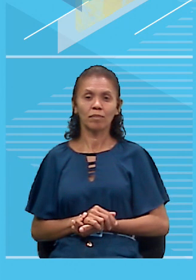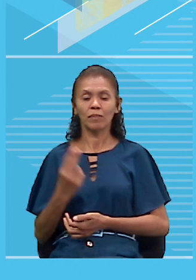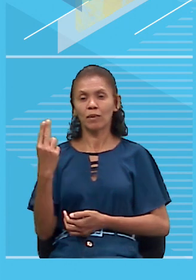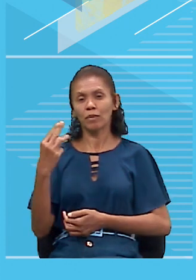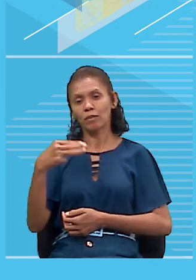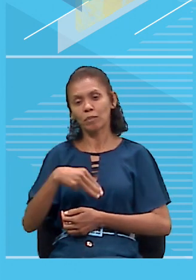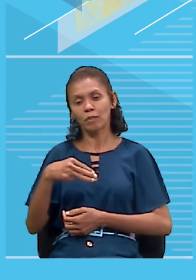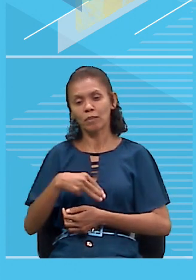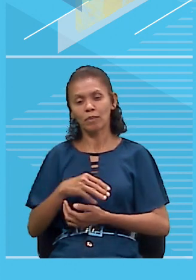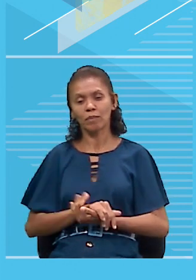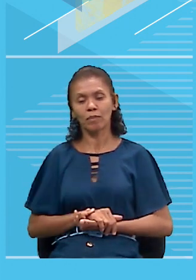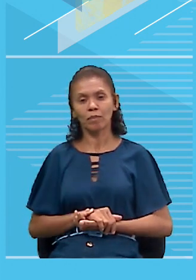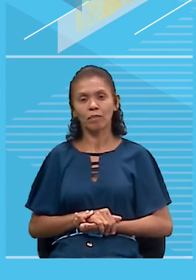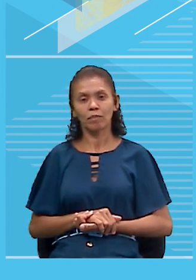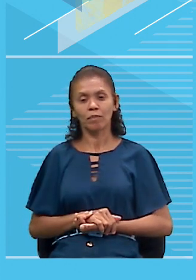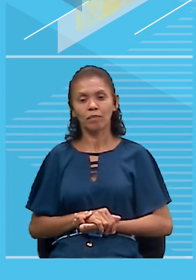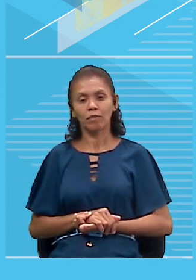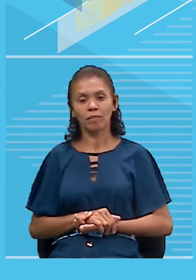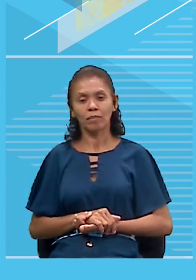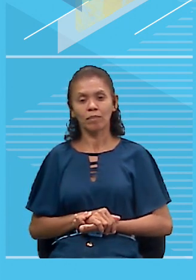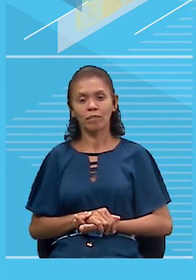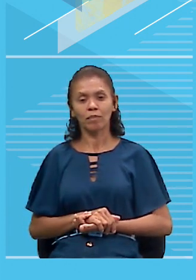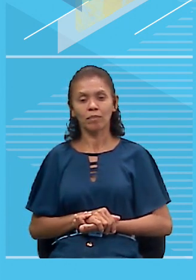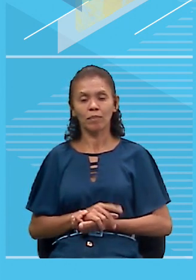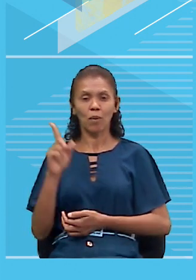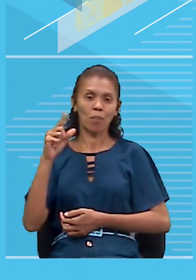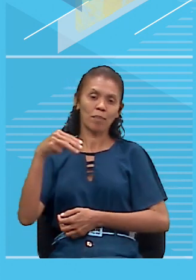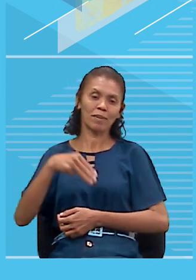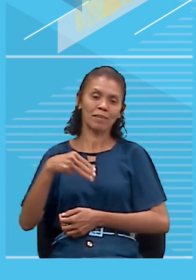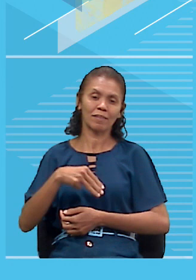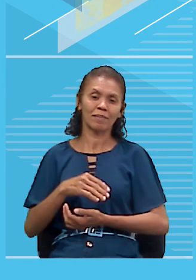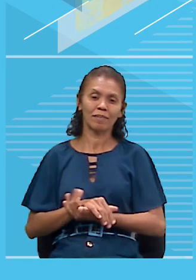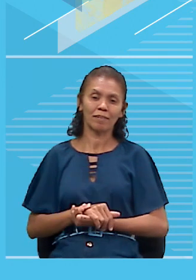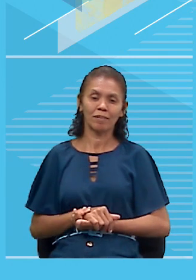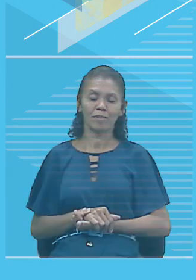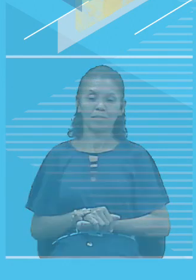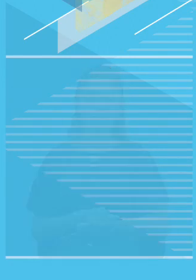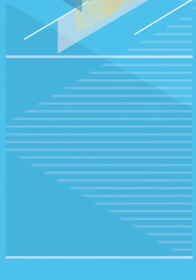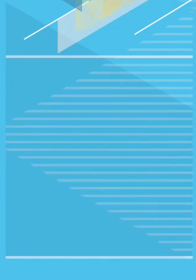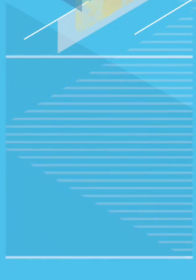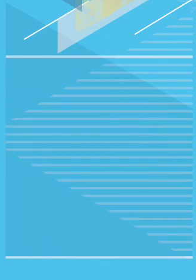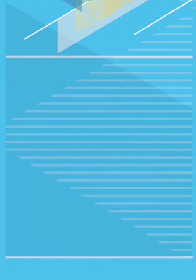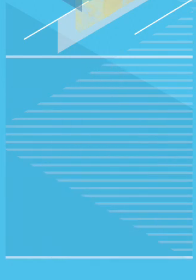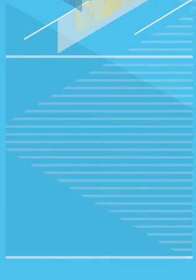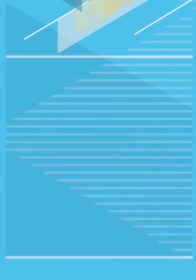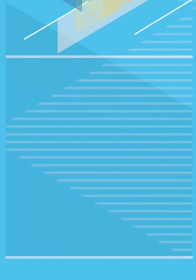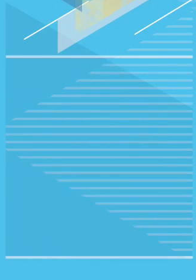dois minutos é um pouco maior essa questão dois minutos não um minuto um minuto um minuto tá valendo